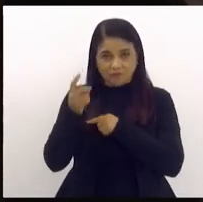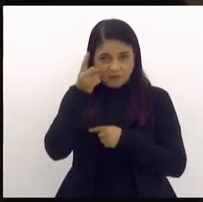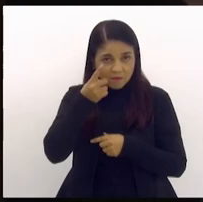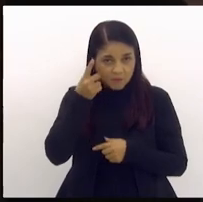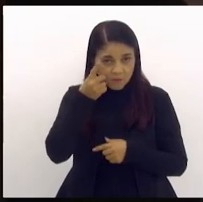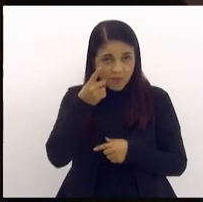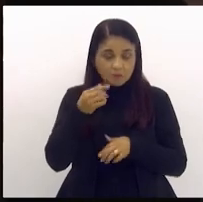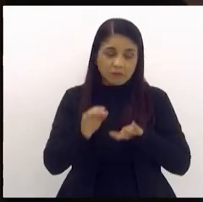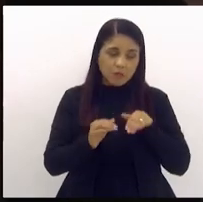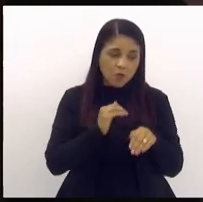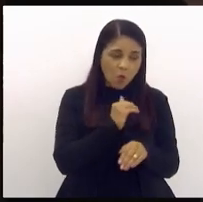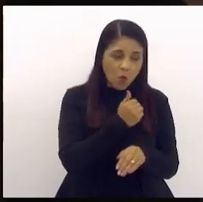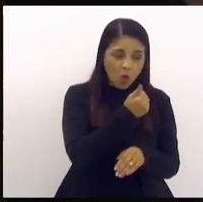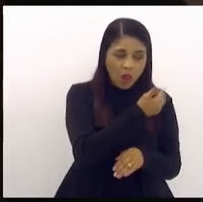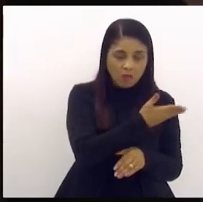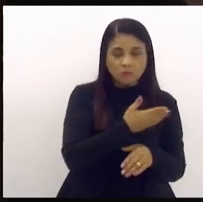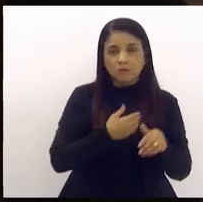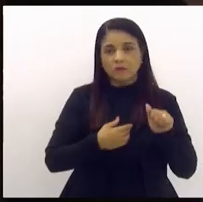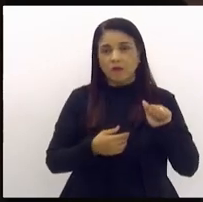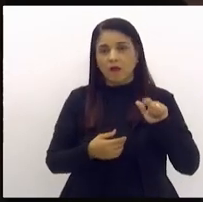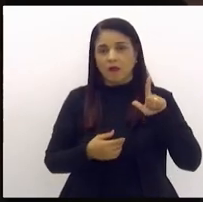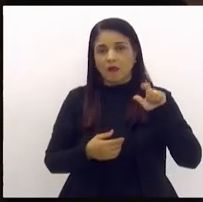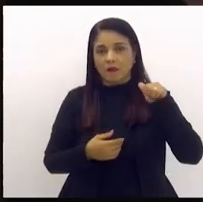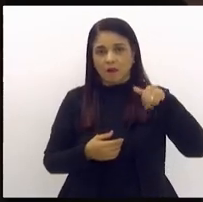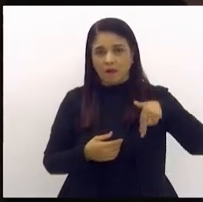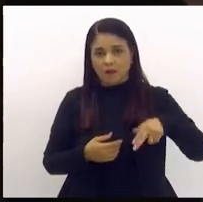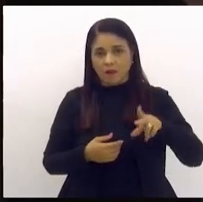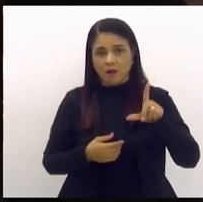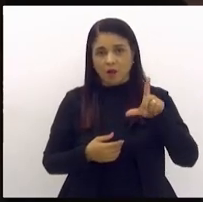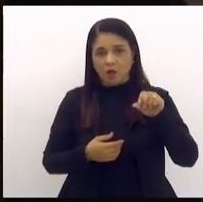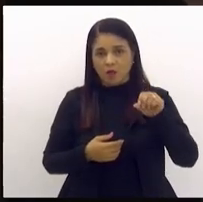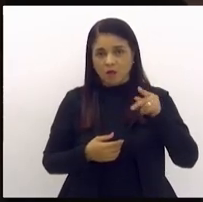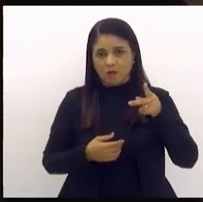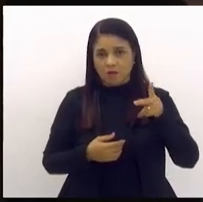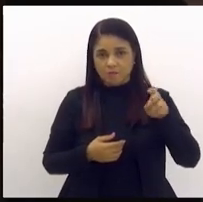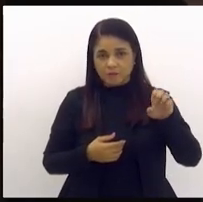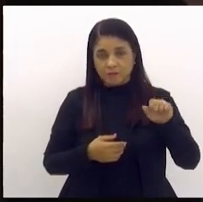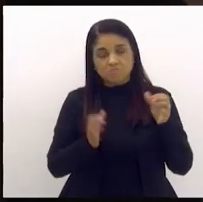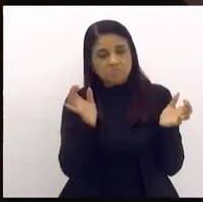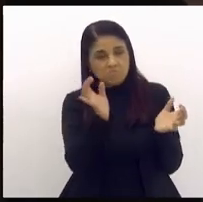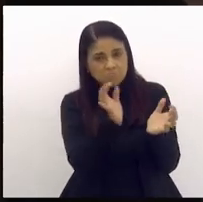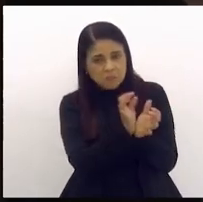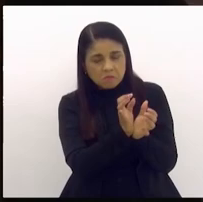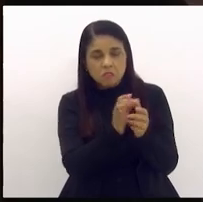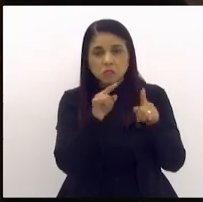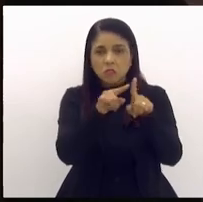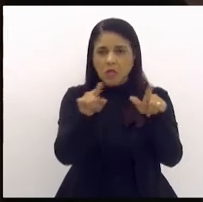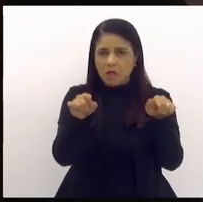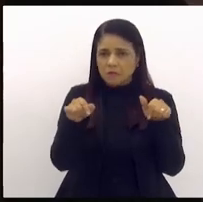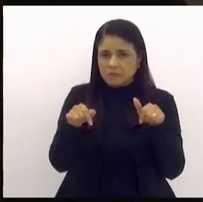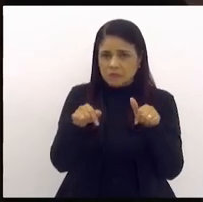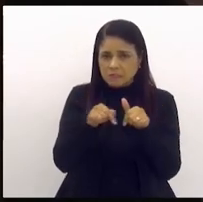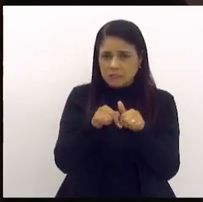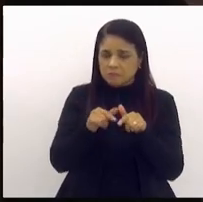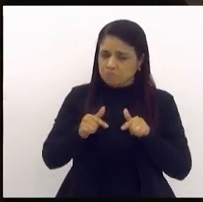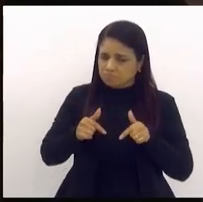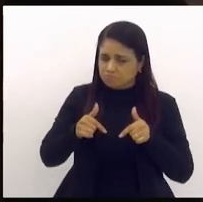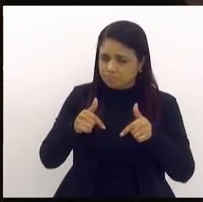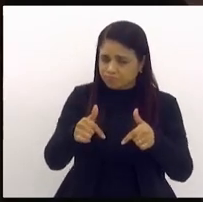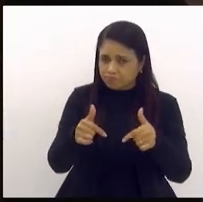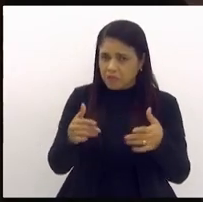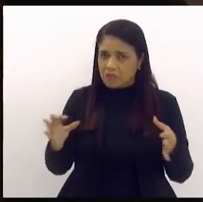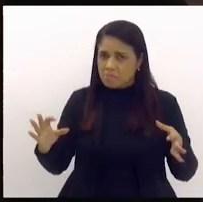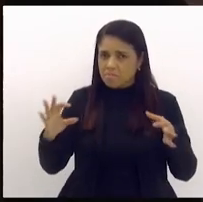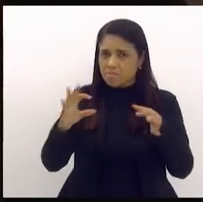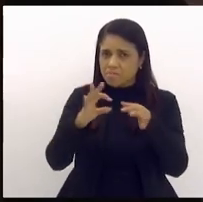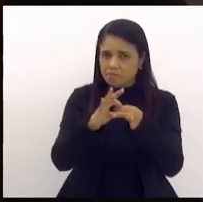do deputado Alan Lopes, de todas as equipes, de nossos gabinetes que estão agindo de forma integrada. E